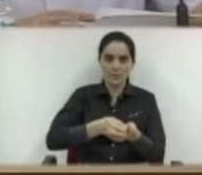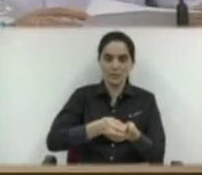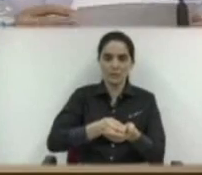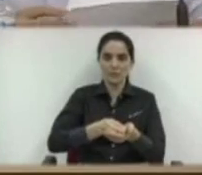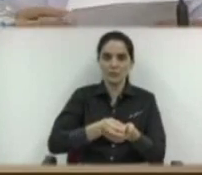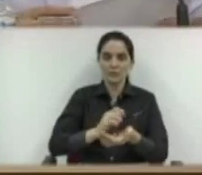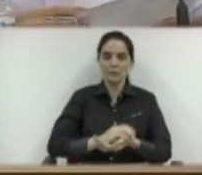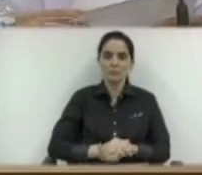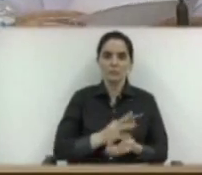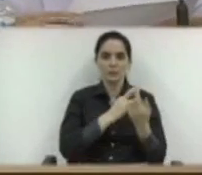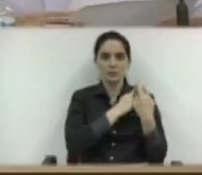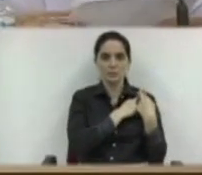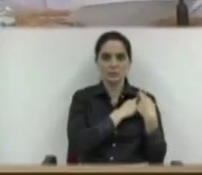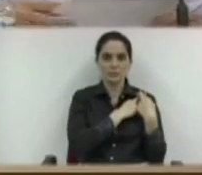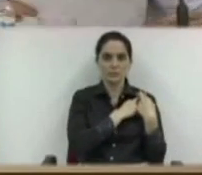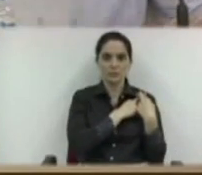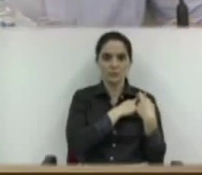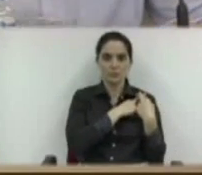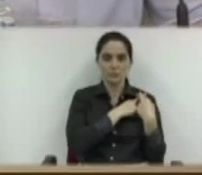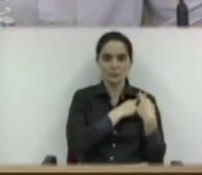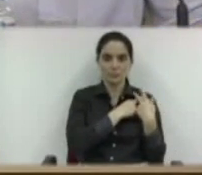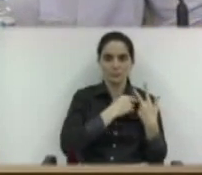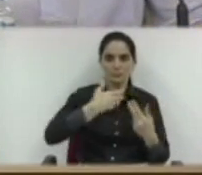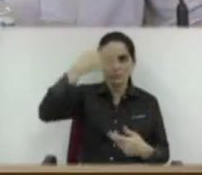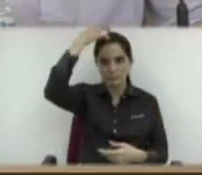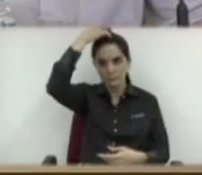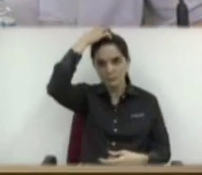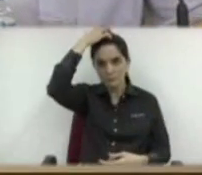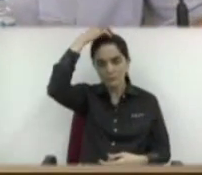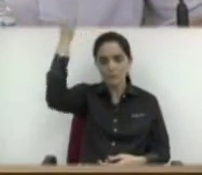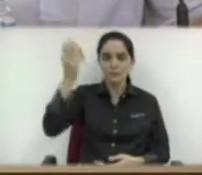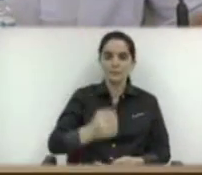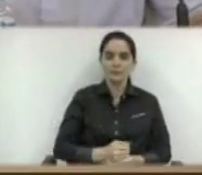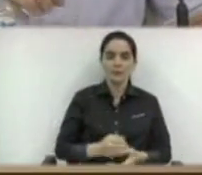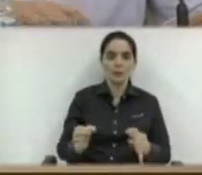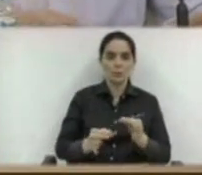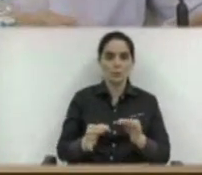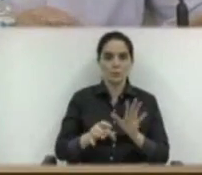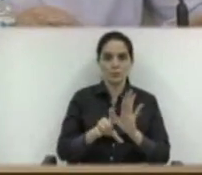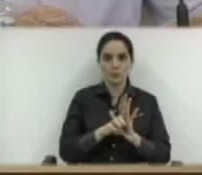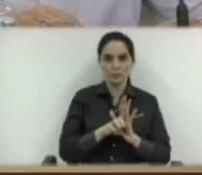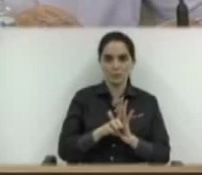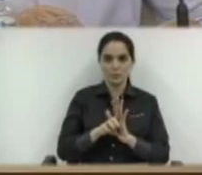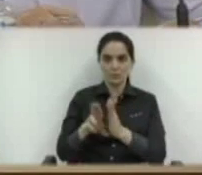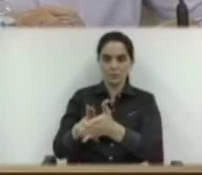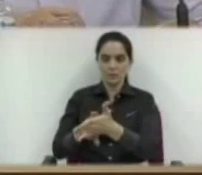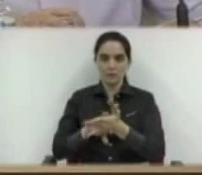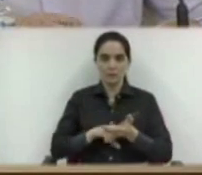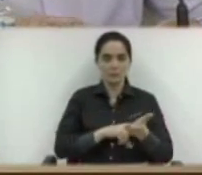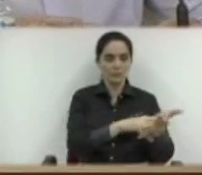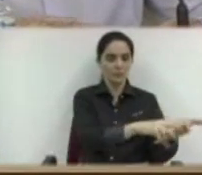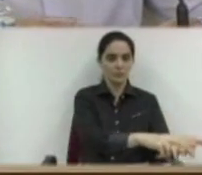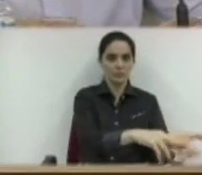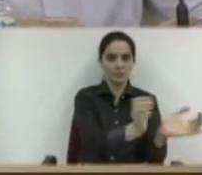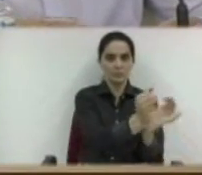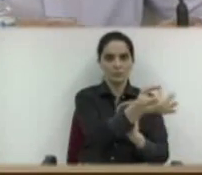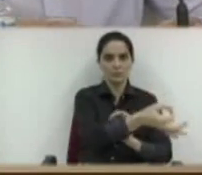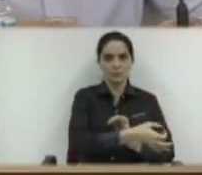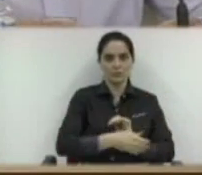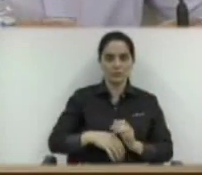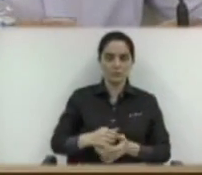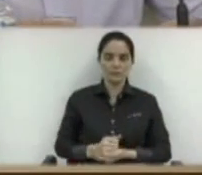valores. Autor, vereador Darcy Reis. Projeto de lei é recebido pela mesa e encaminhado às